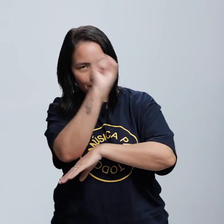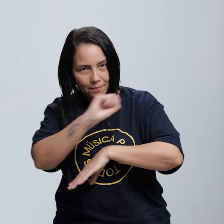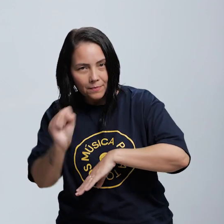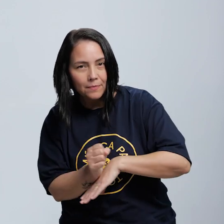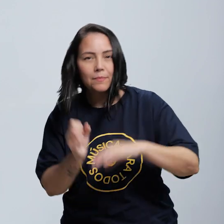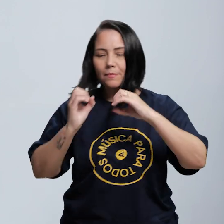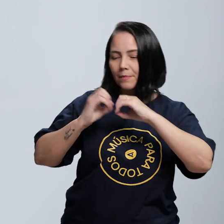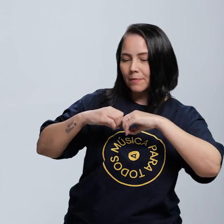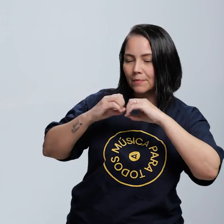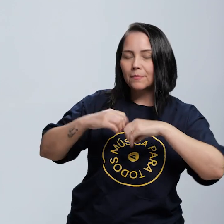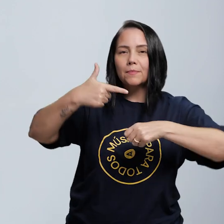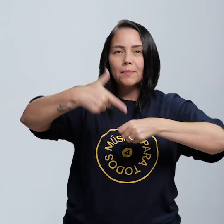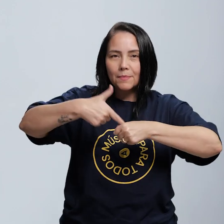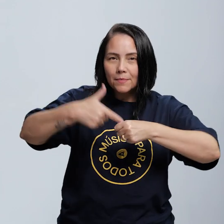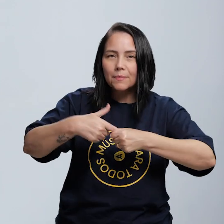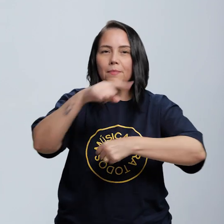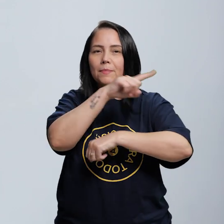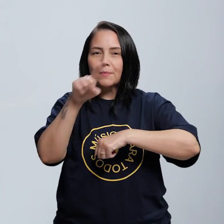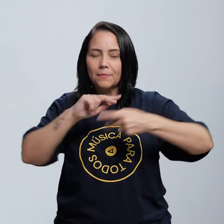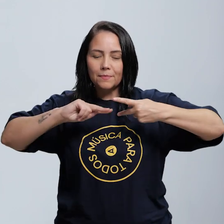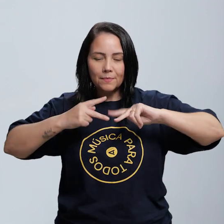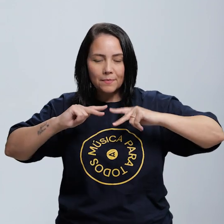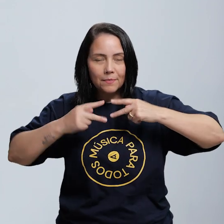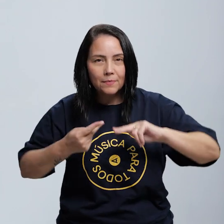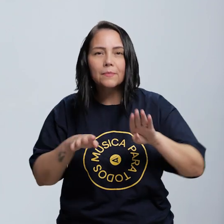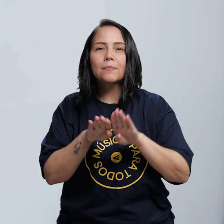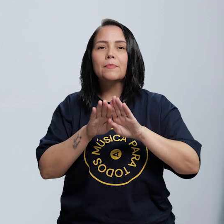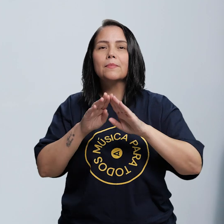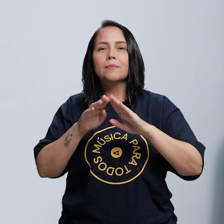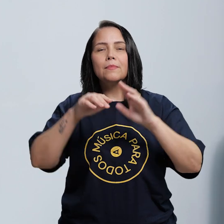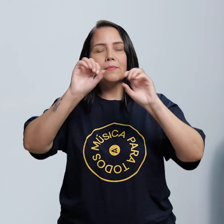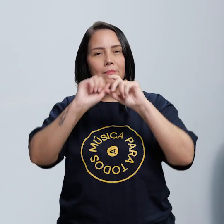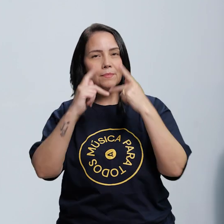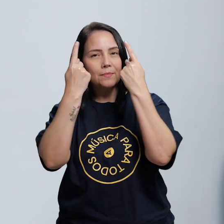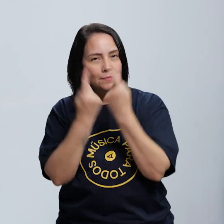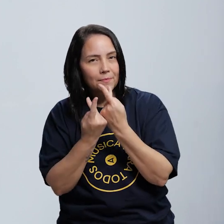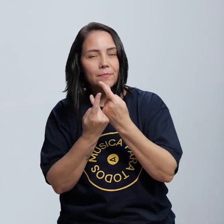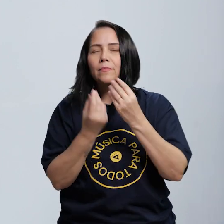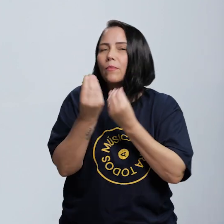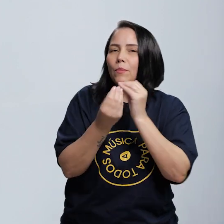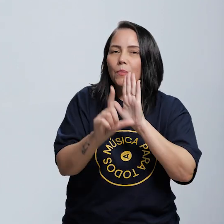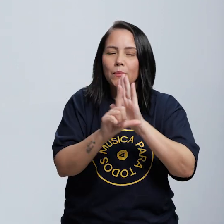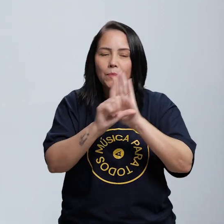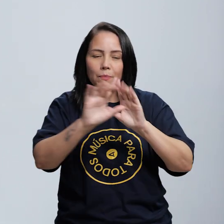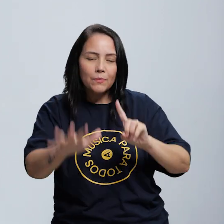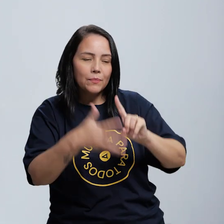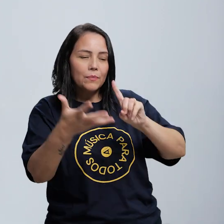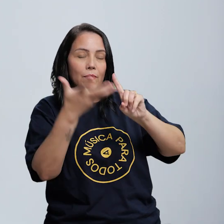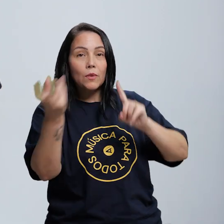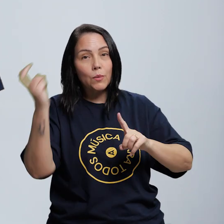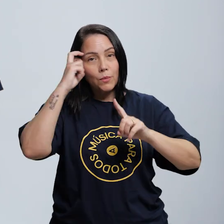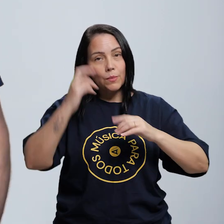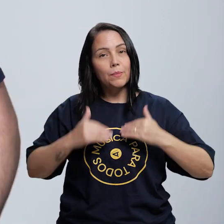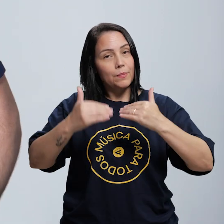Duas Rodas, Posto Mime, Zanotti e Indumac, por meio da Lei de Incentivo à Cultura, do Ministério da Cultura e